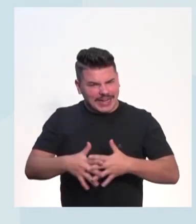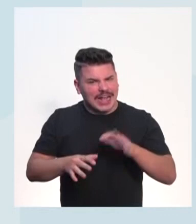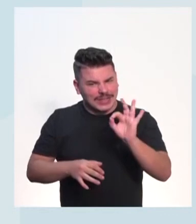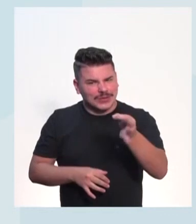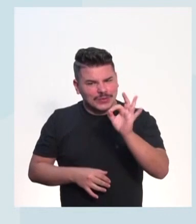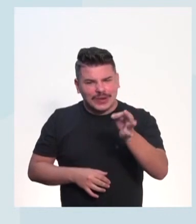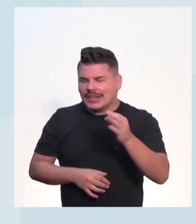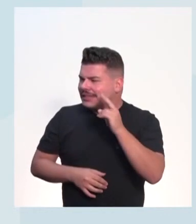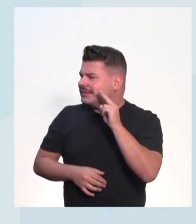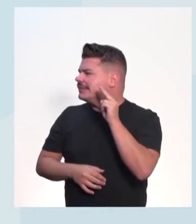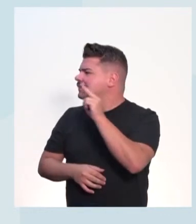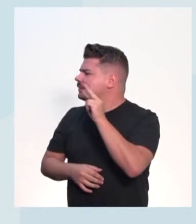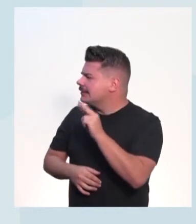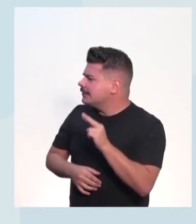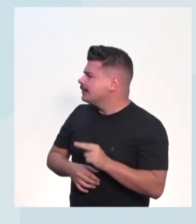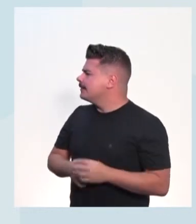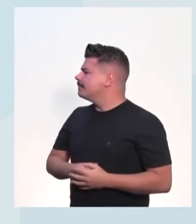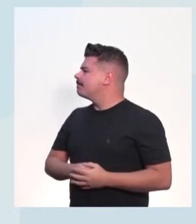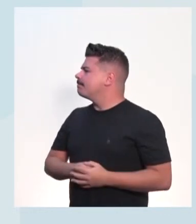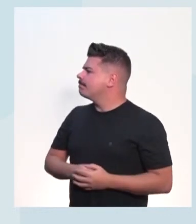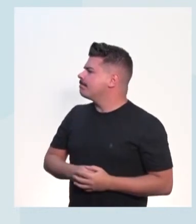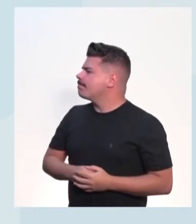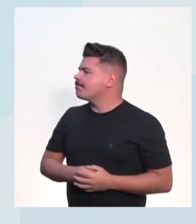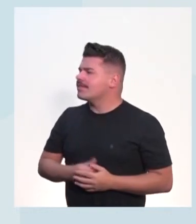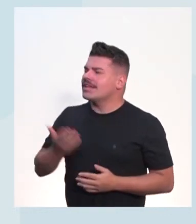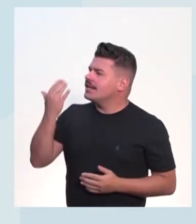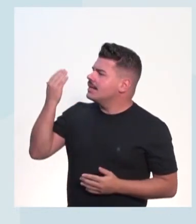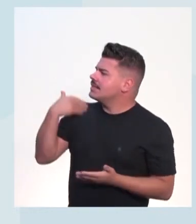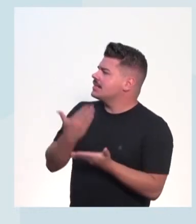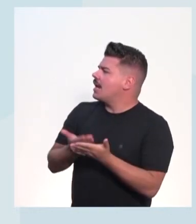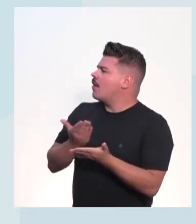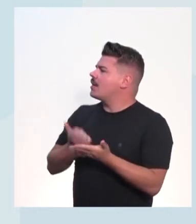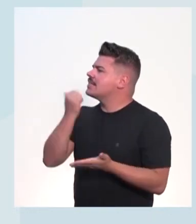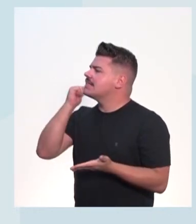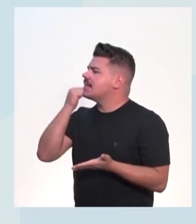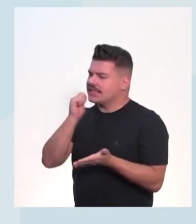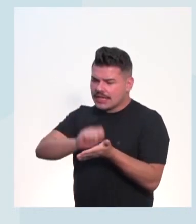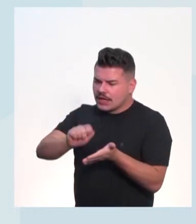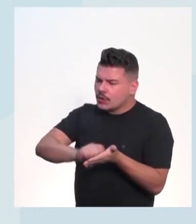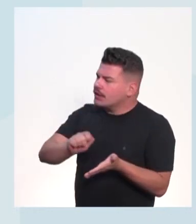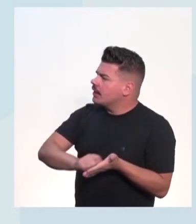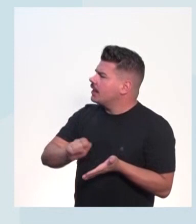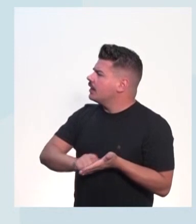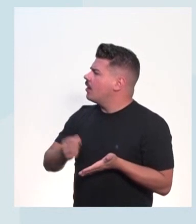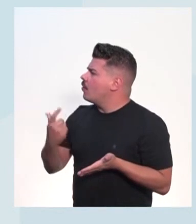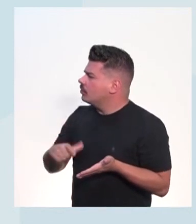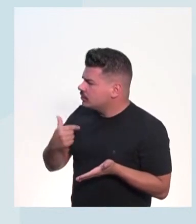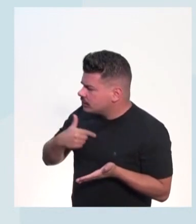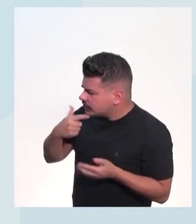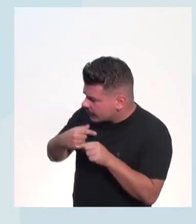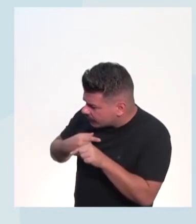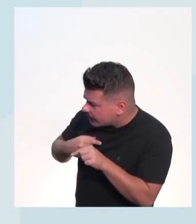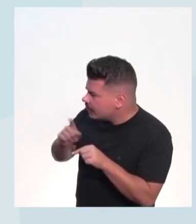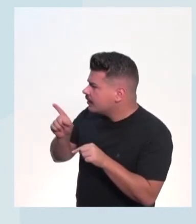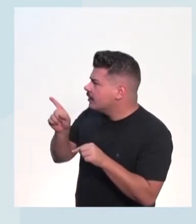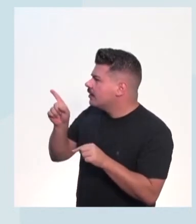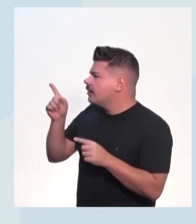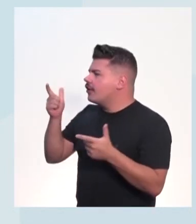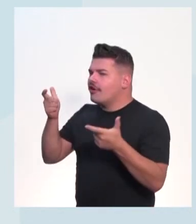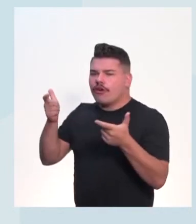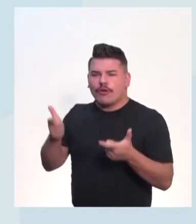gente entender onde que a gente deixou as anotações que fizemos das aulas de biologia ou das aulas de